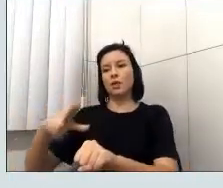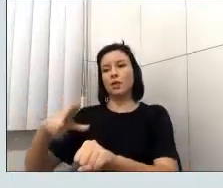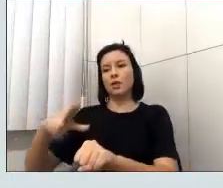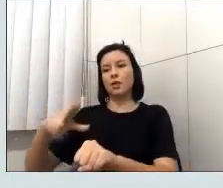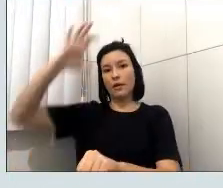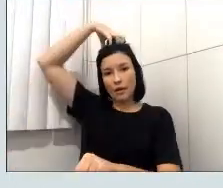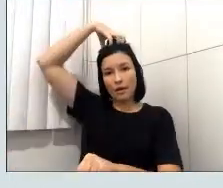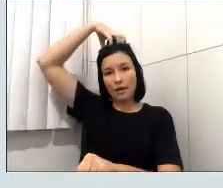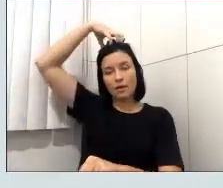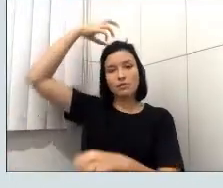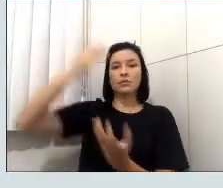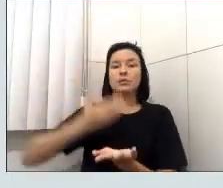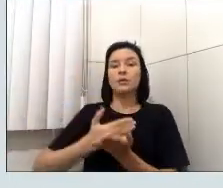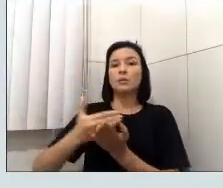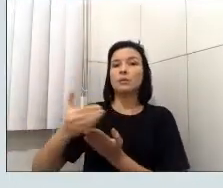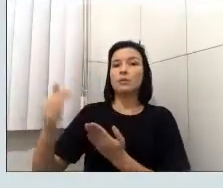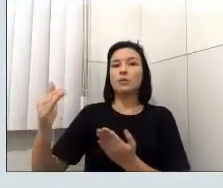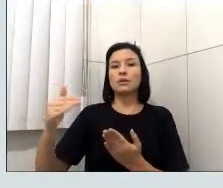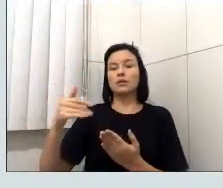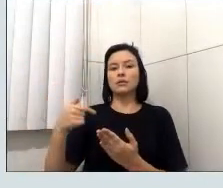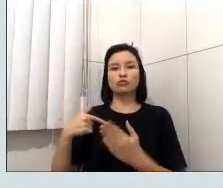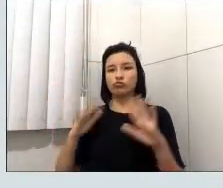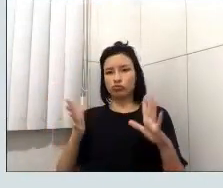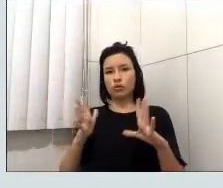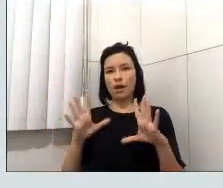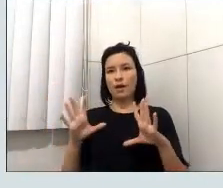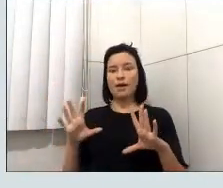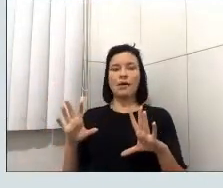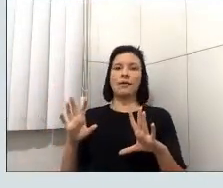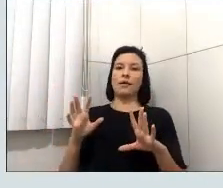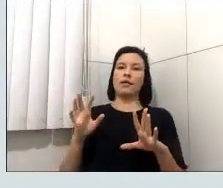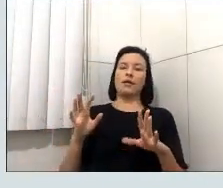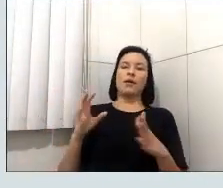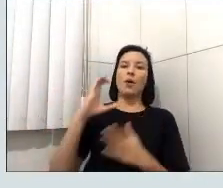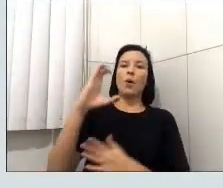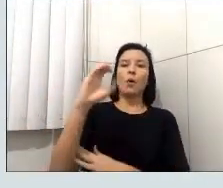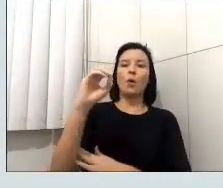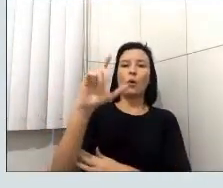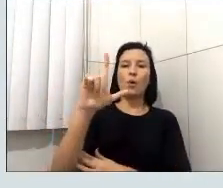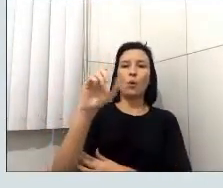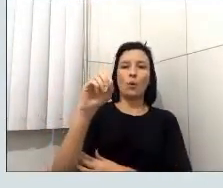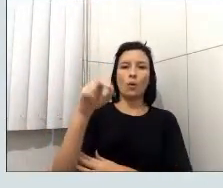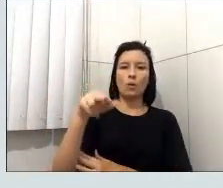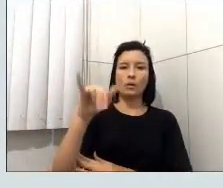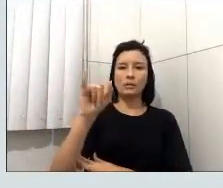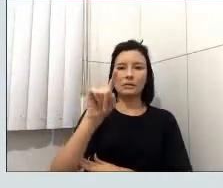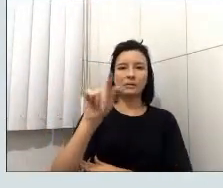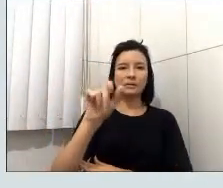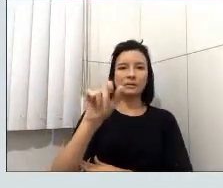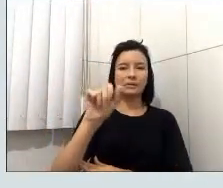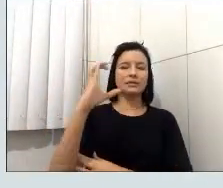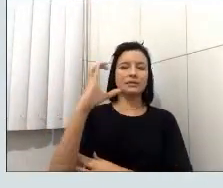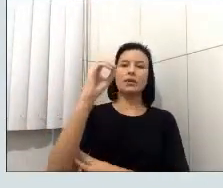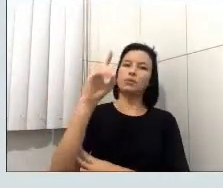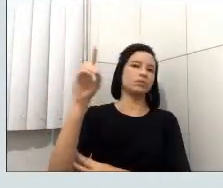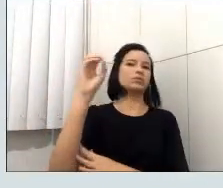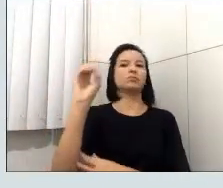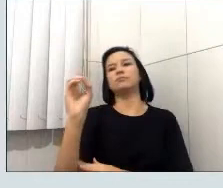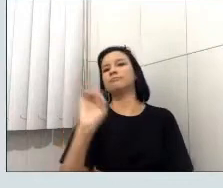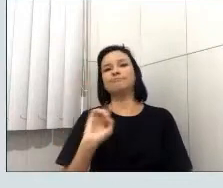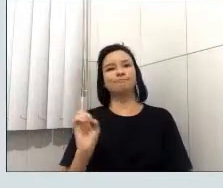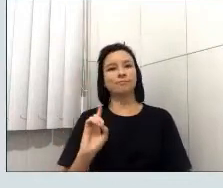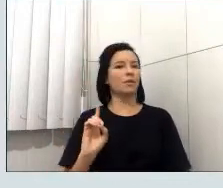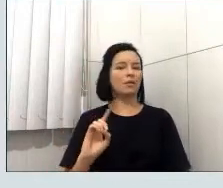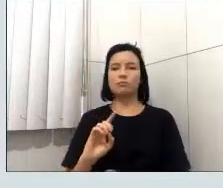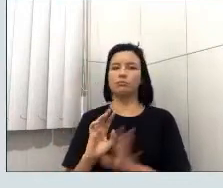eles não começam a colonização aí. Eles não estavam interessados, nesse primeiro